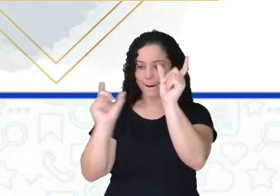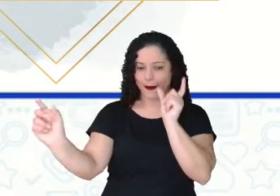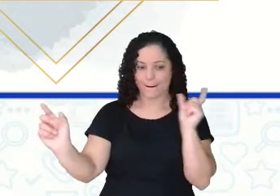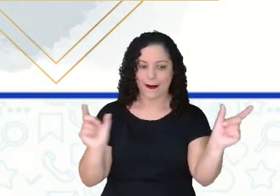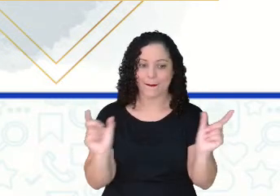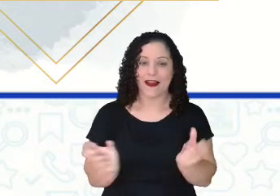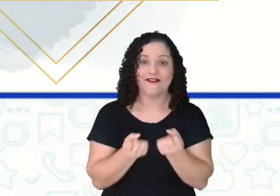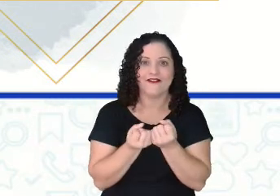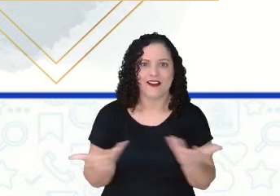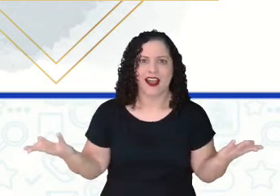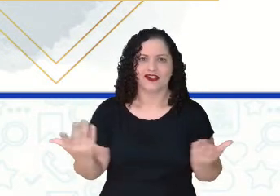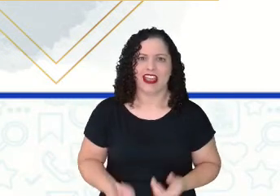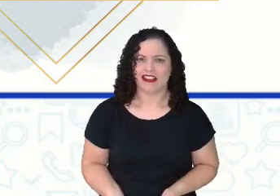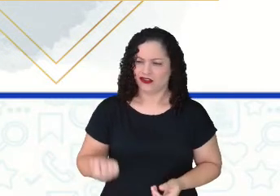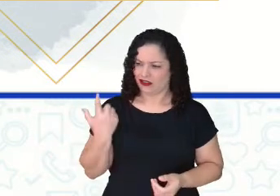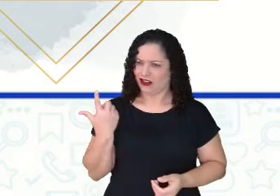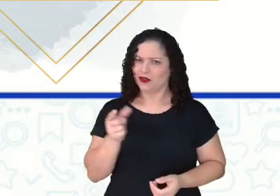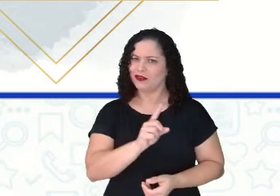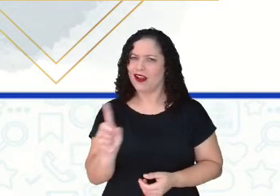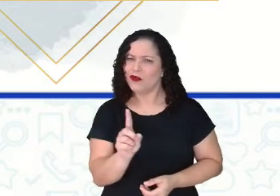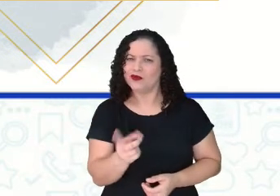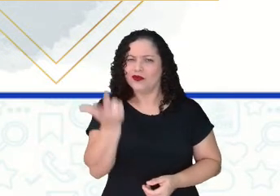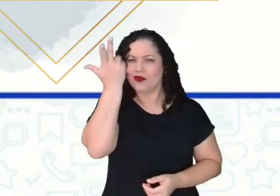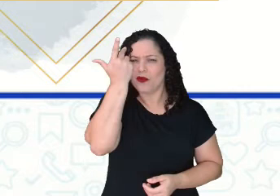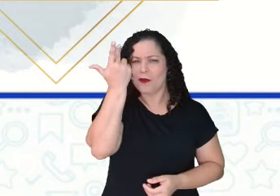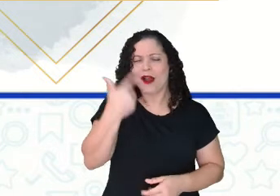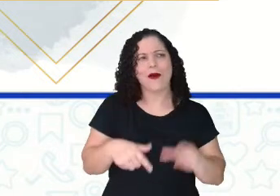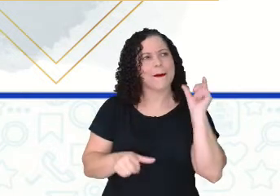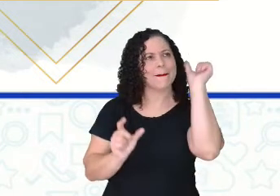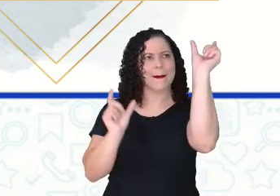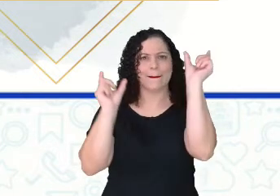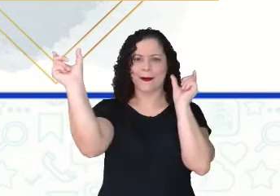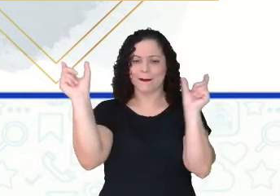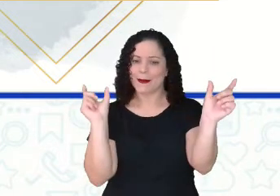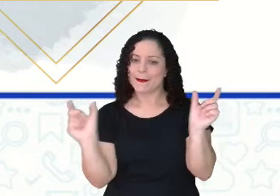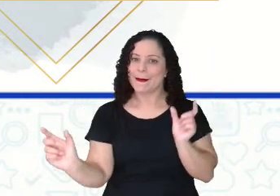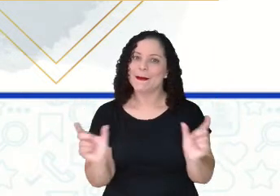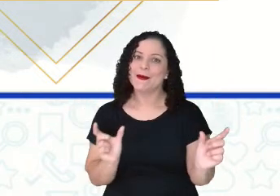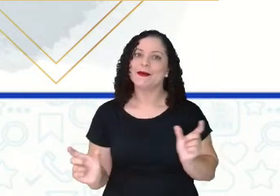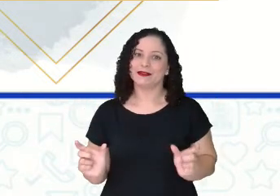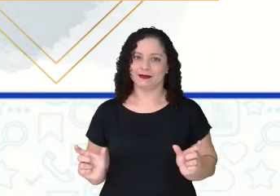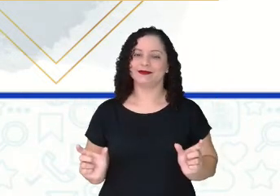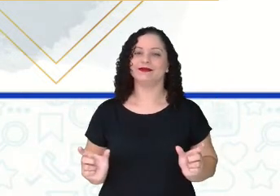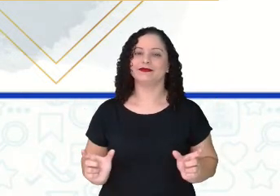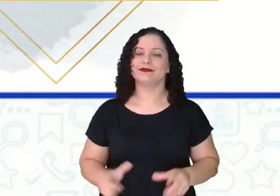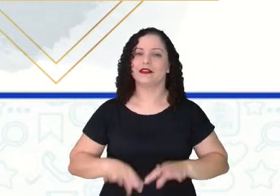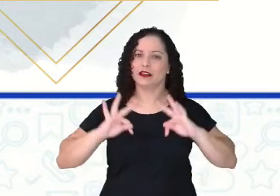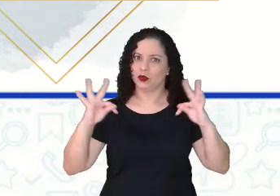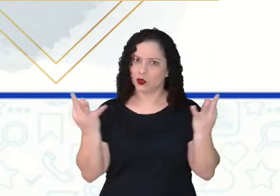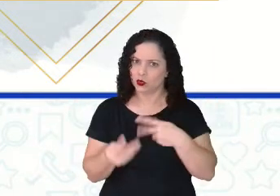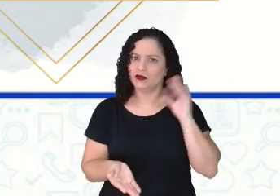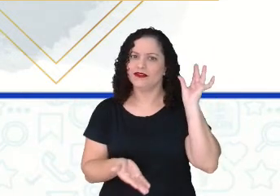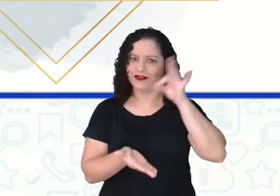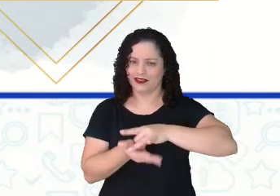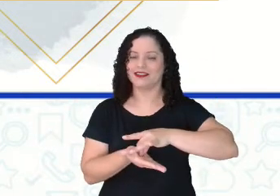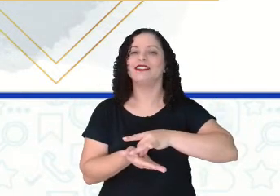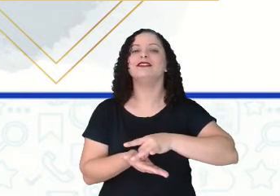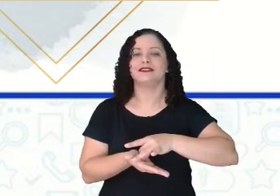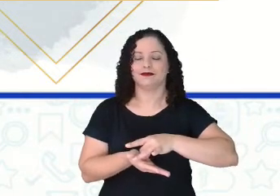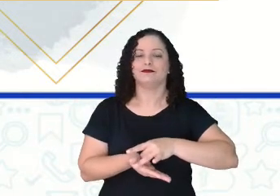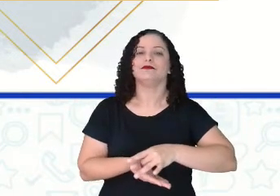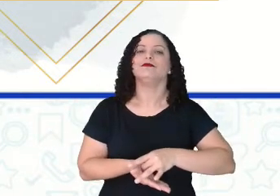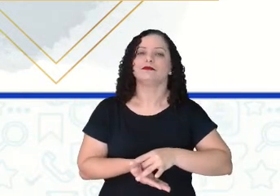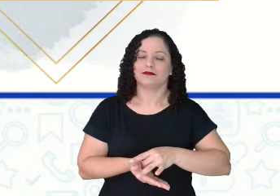Então, não tem nada de estranho aqui para a gente. Tudo, nada é novo, não é? Tudo é existente, tudo está